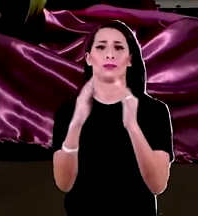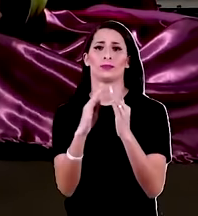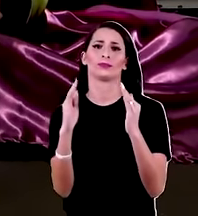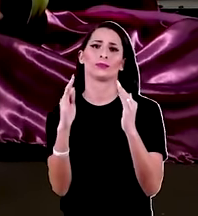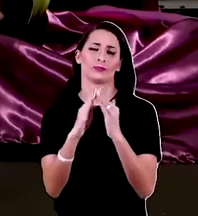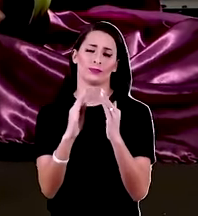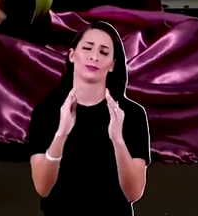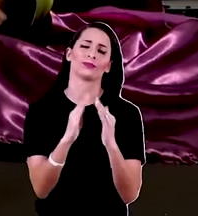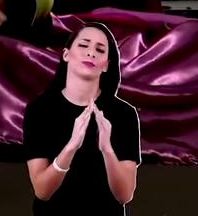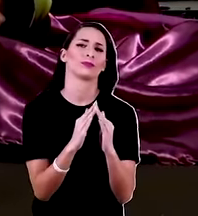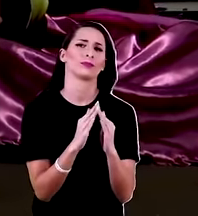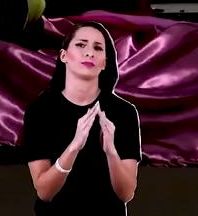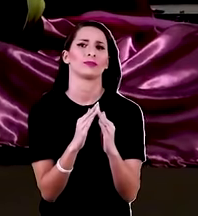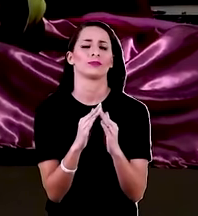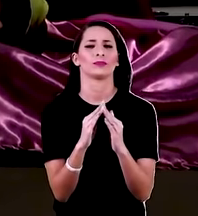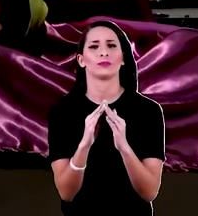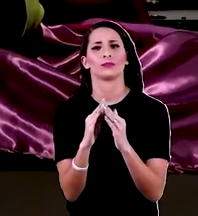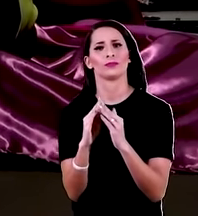casa.